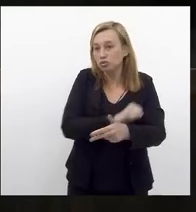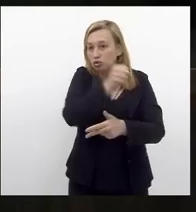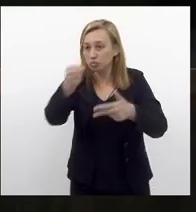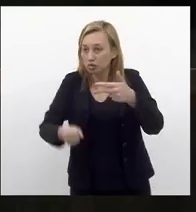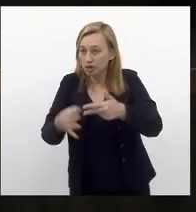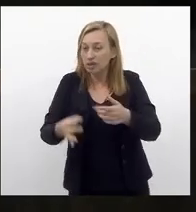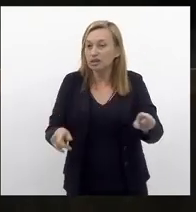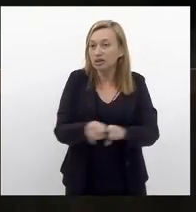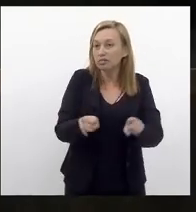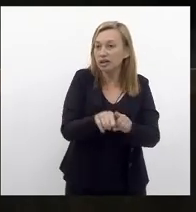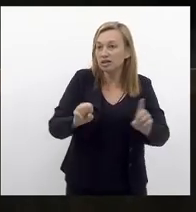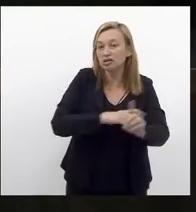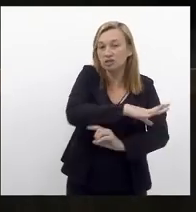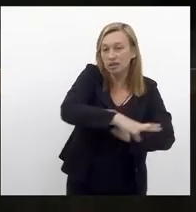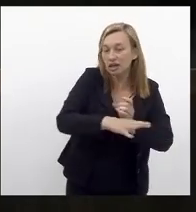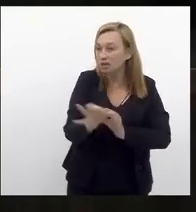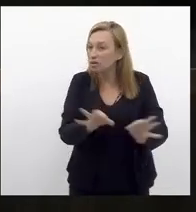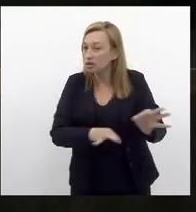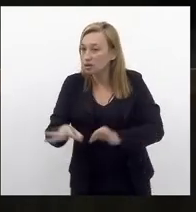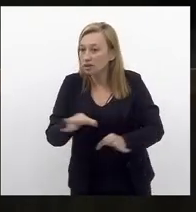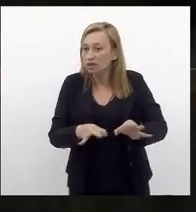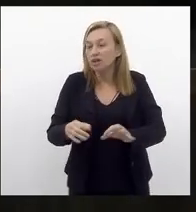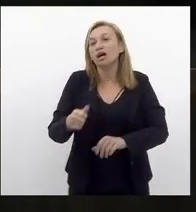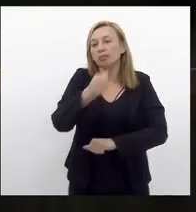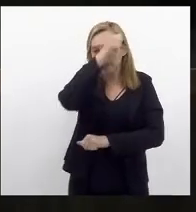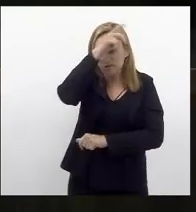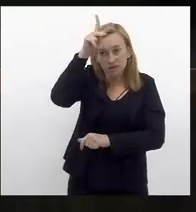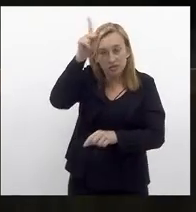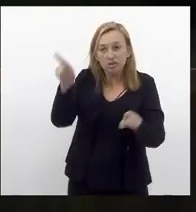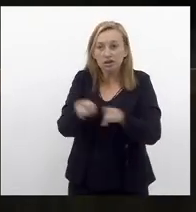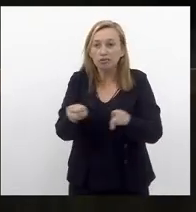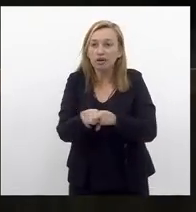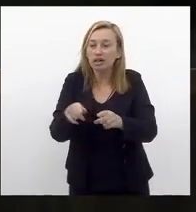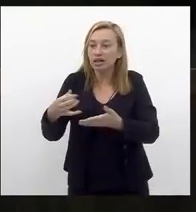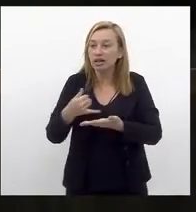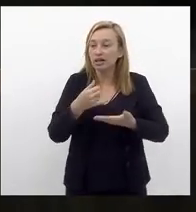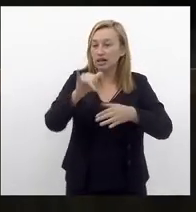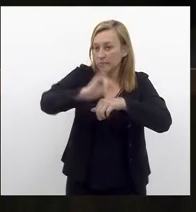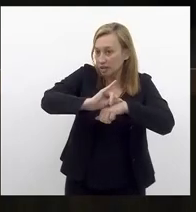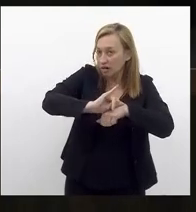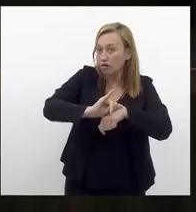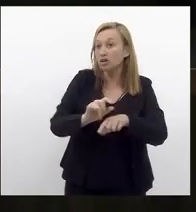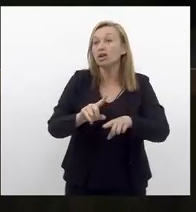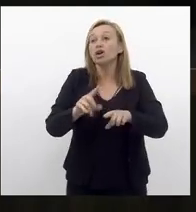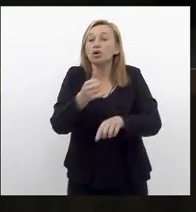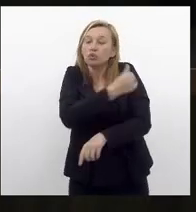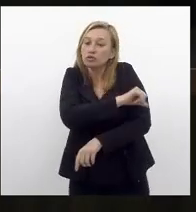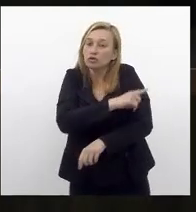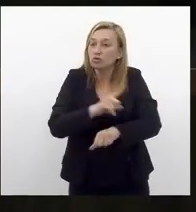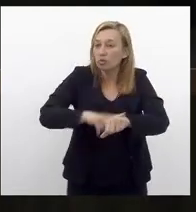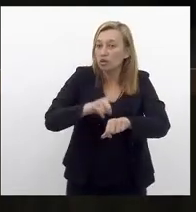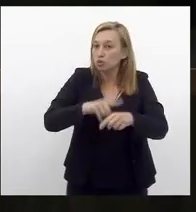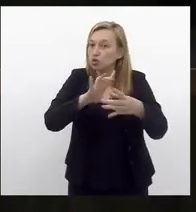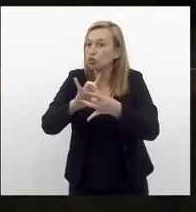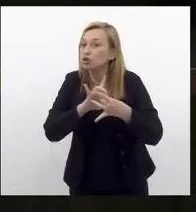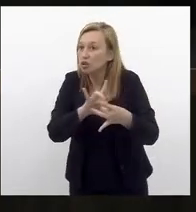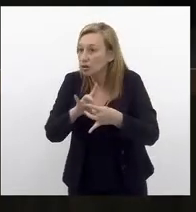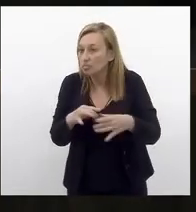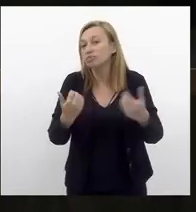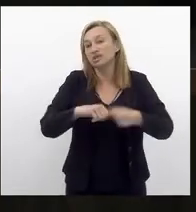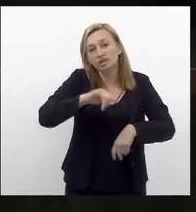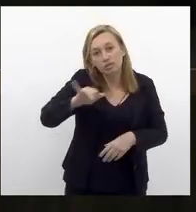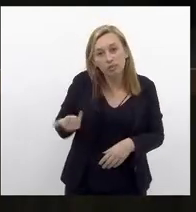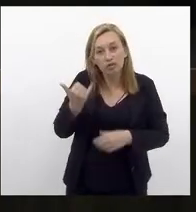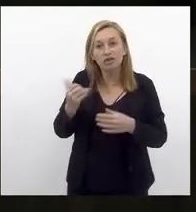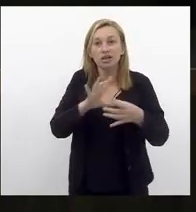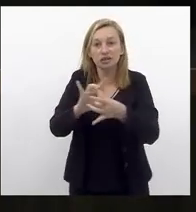sociedade civil organizada e Clean das prefeituras sobretudo a capital o rio vive um raro momento de União temos